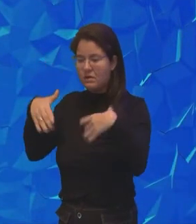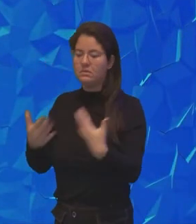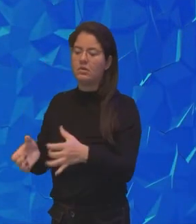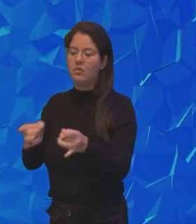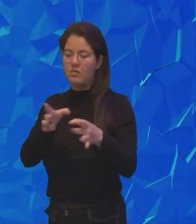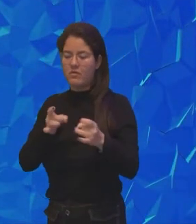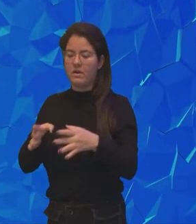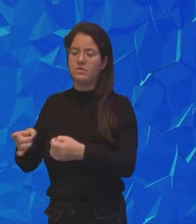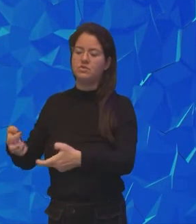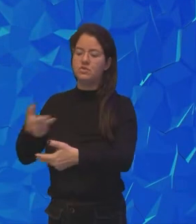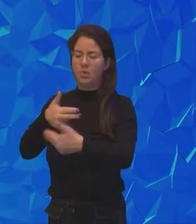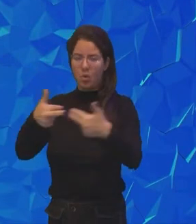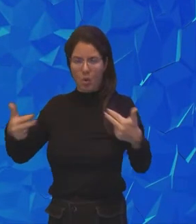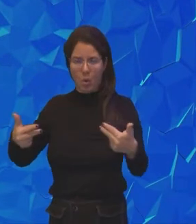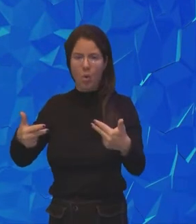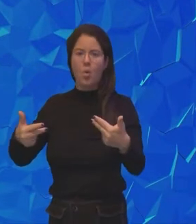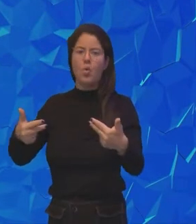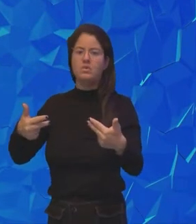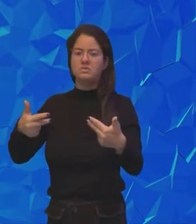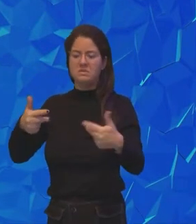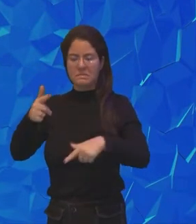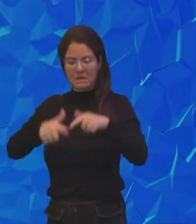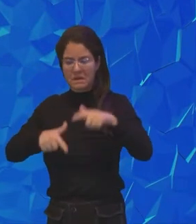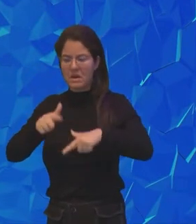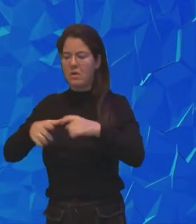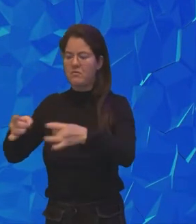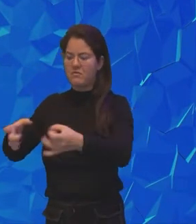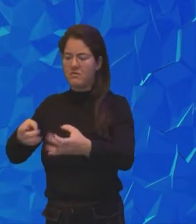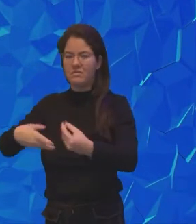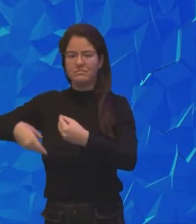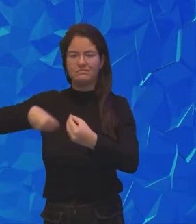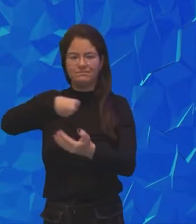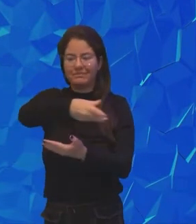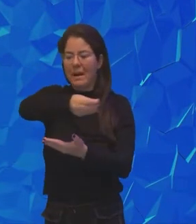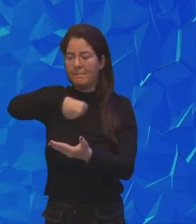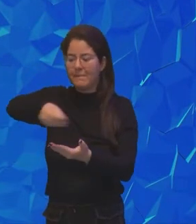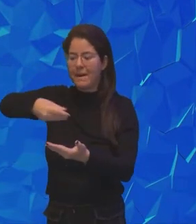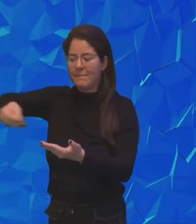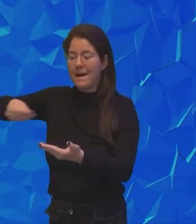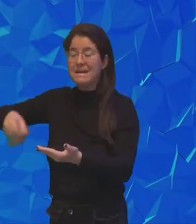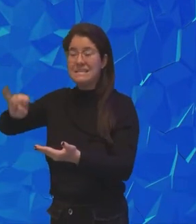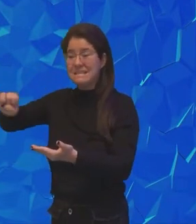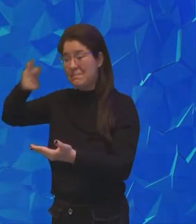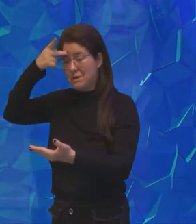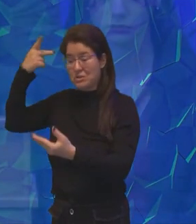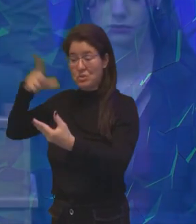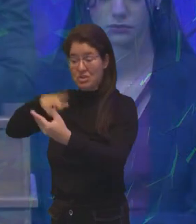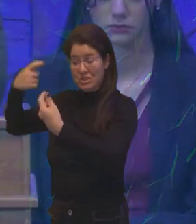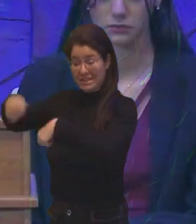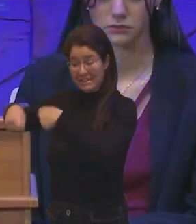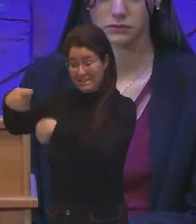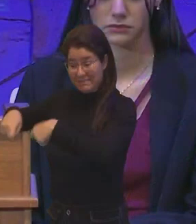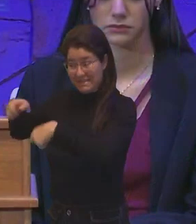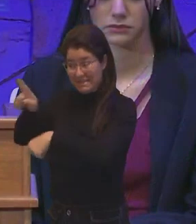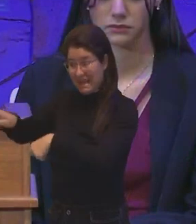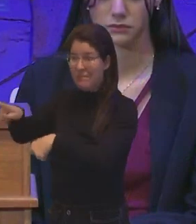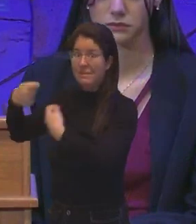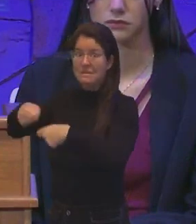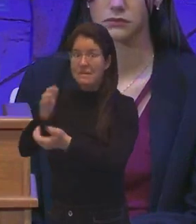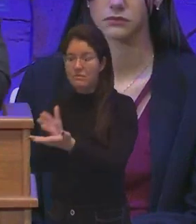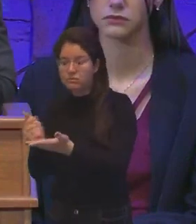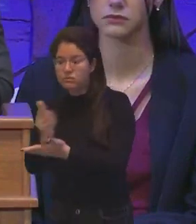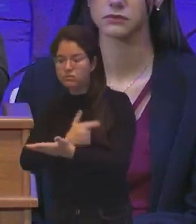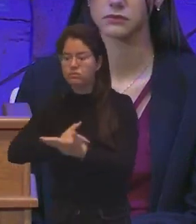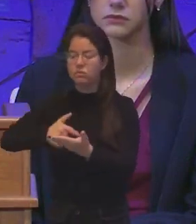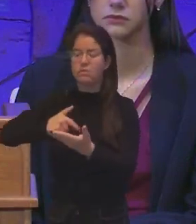propriedades e bens, distribuindo o produto entre todos à medida que alguém tinha necessidade. O que